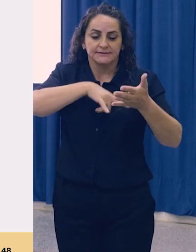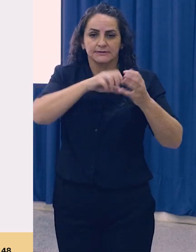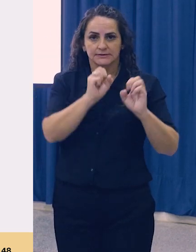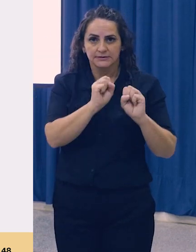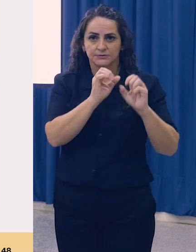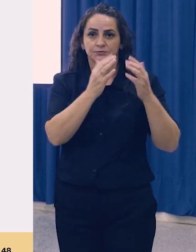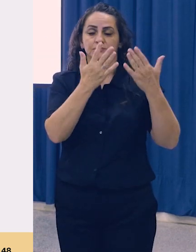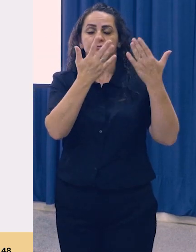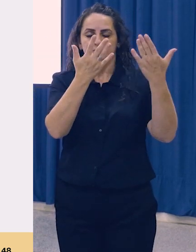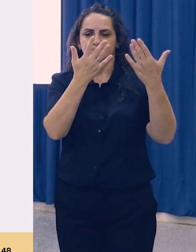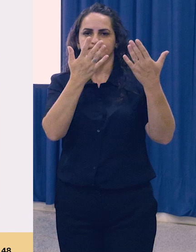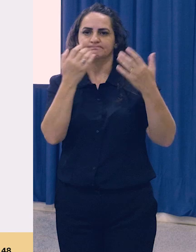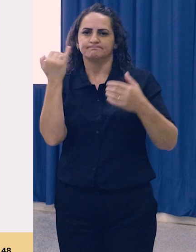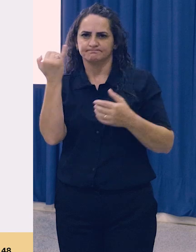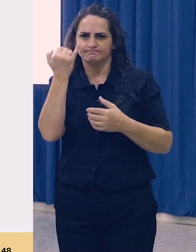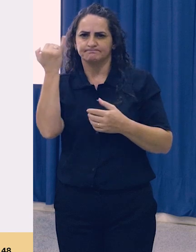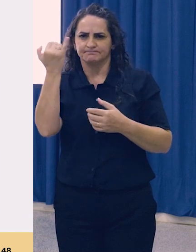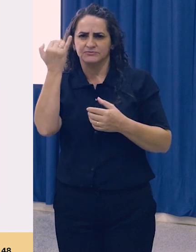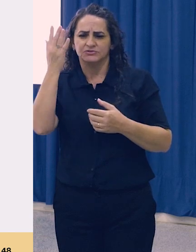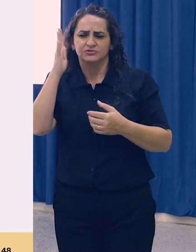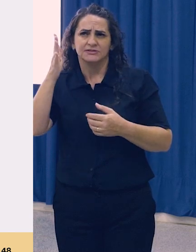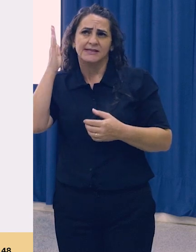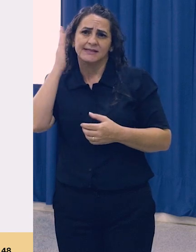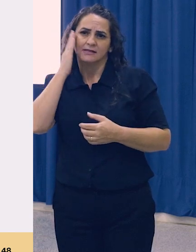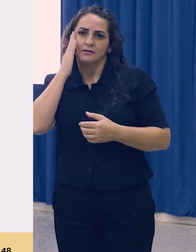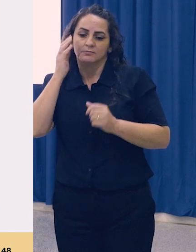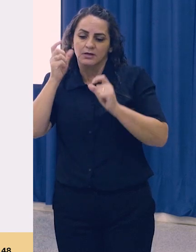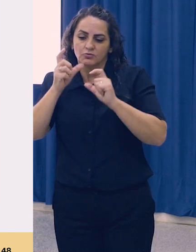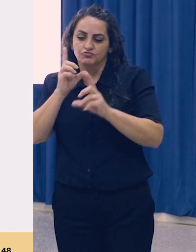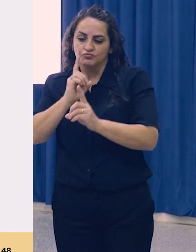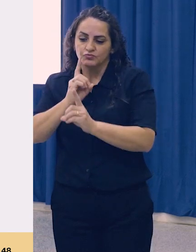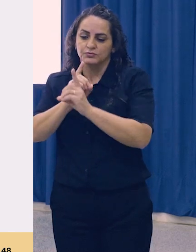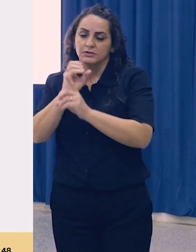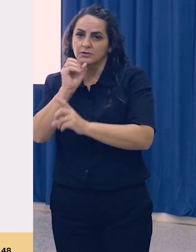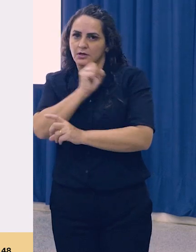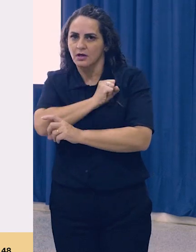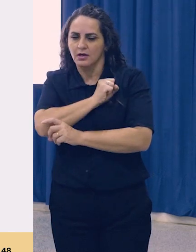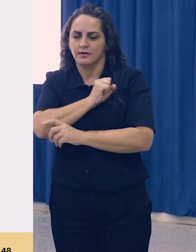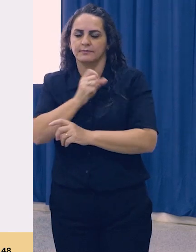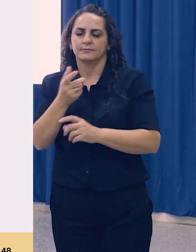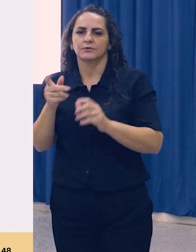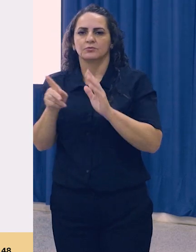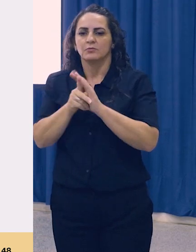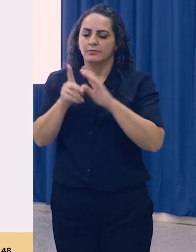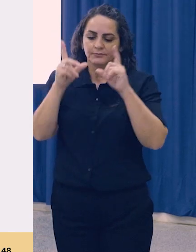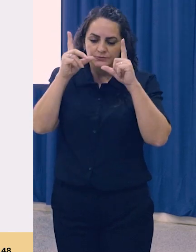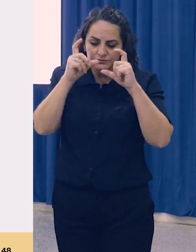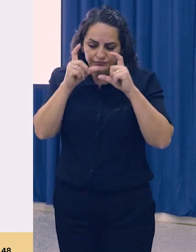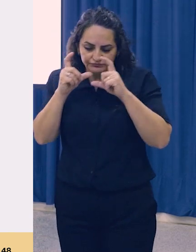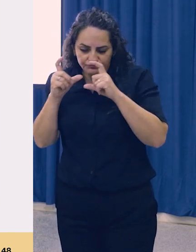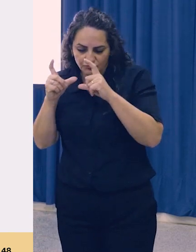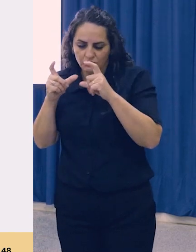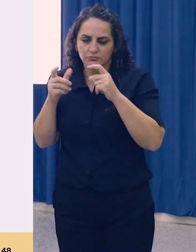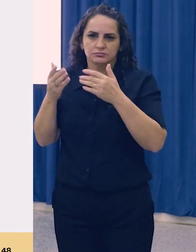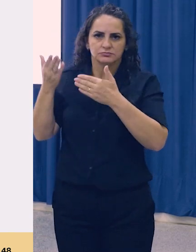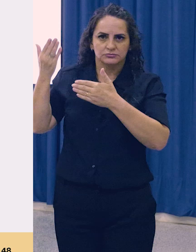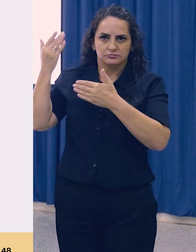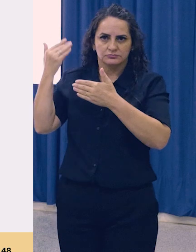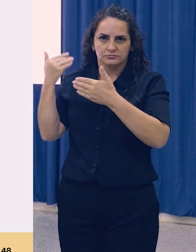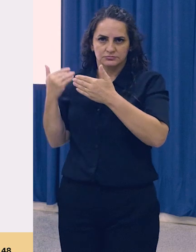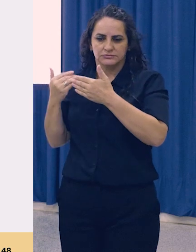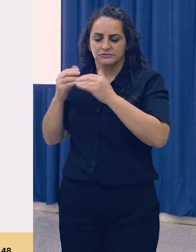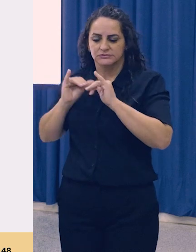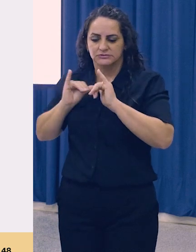muito importante ter separado essas informações, fotos da produção, né, os stills, que eu tinha comentado, as fotos